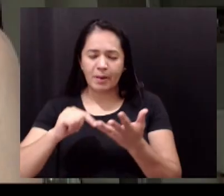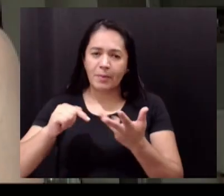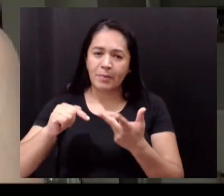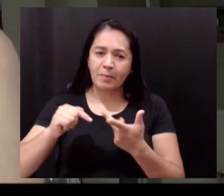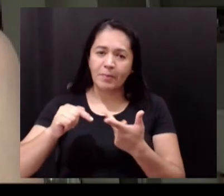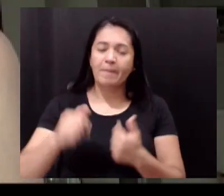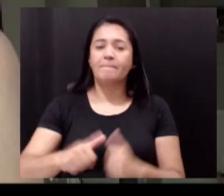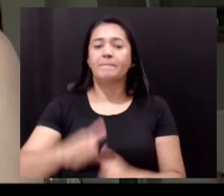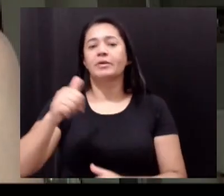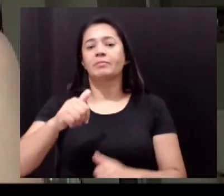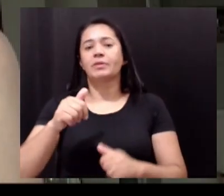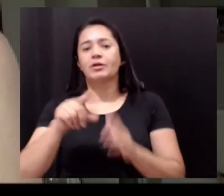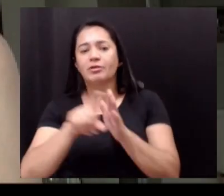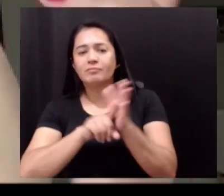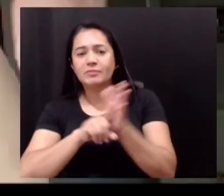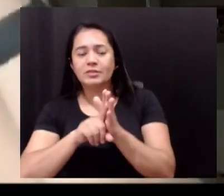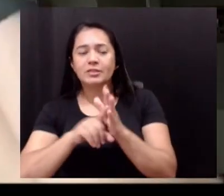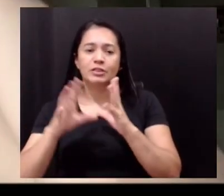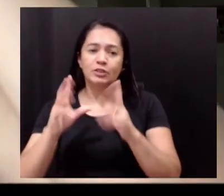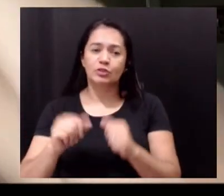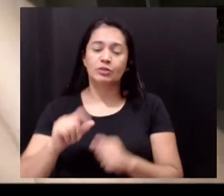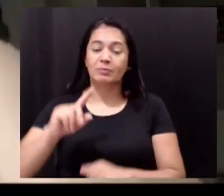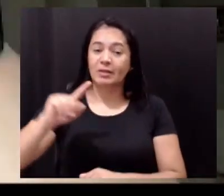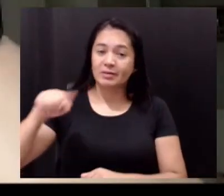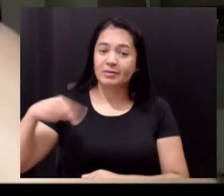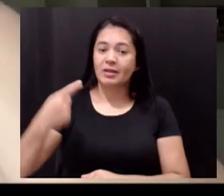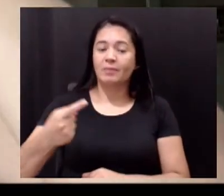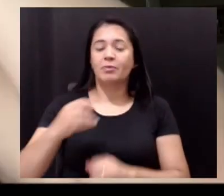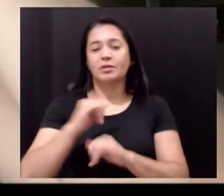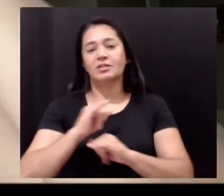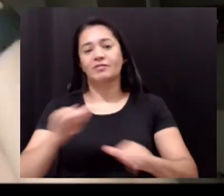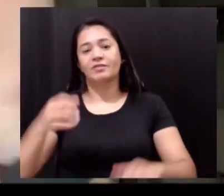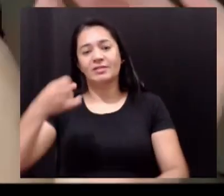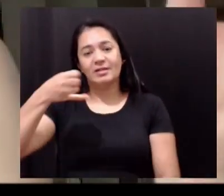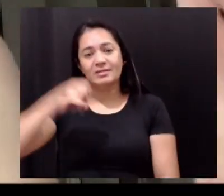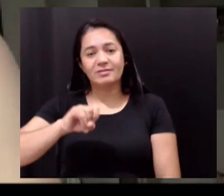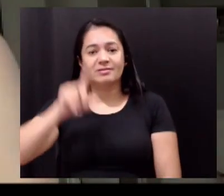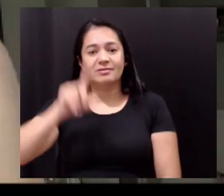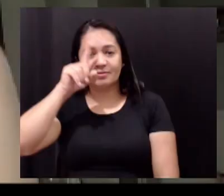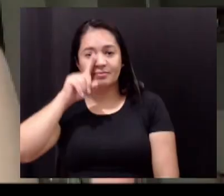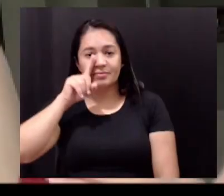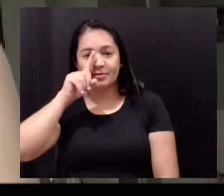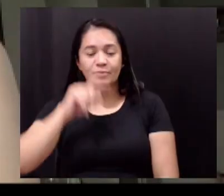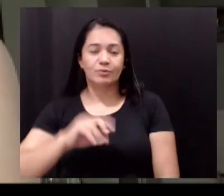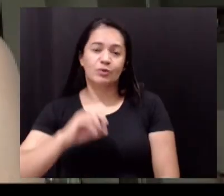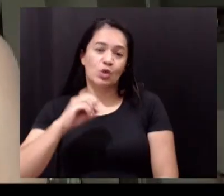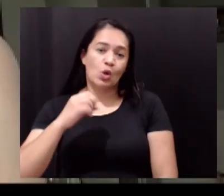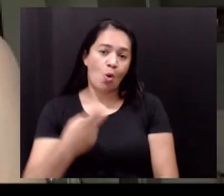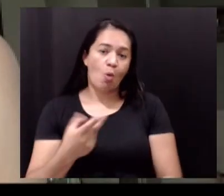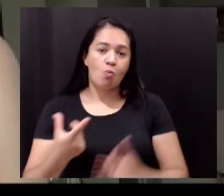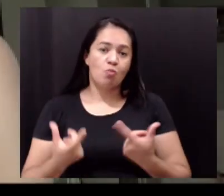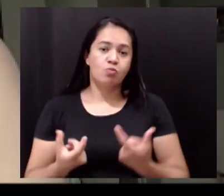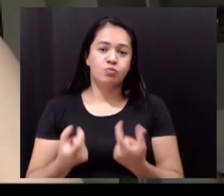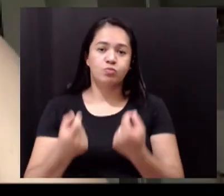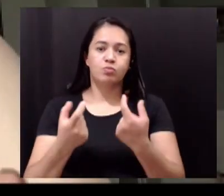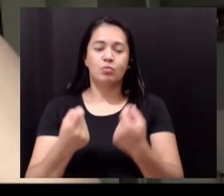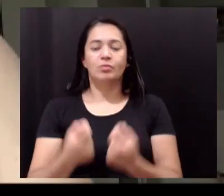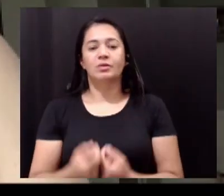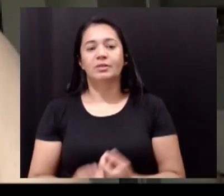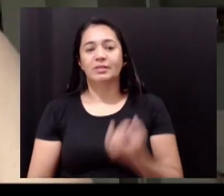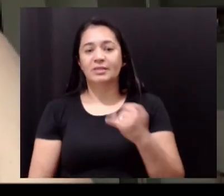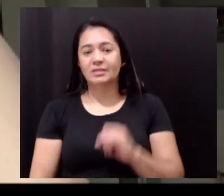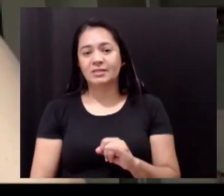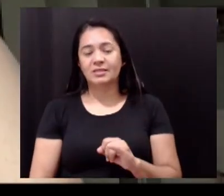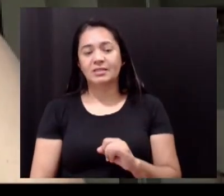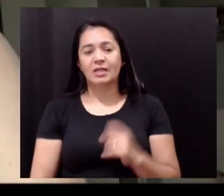como um fator de risco e pensar em câncer, né? Além disso, se é um cisto isolado, entra